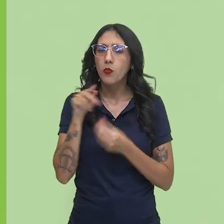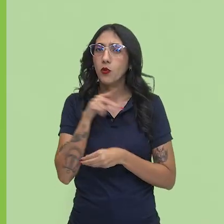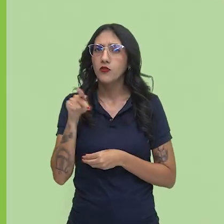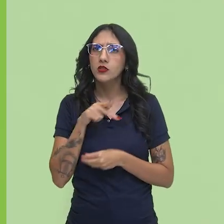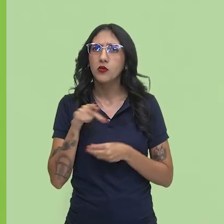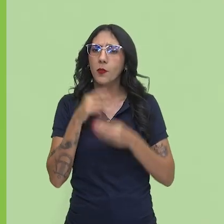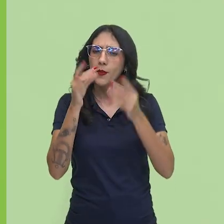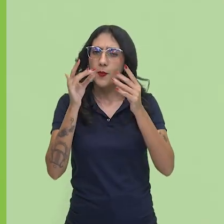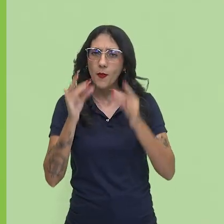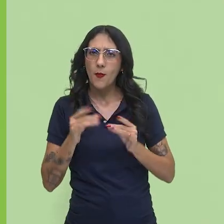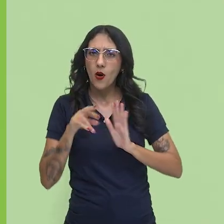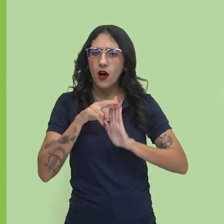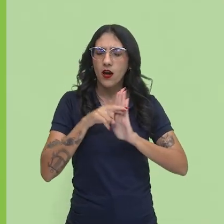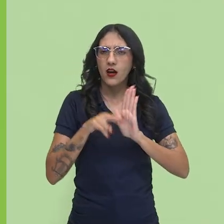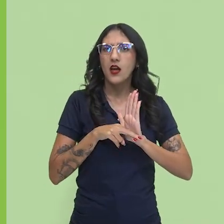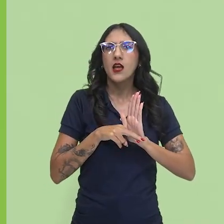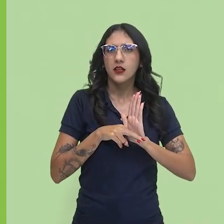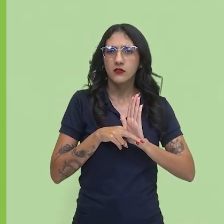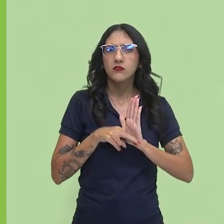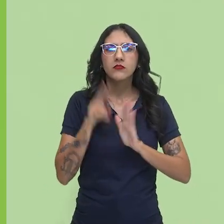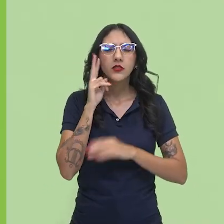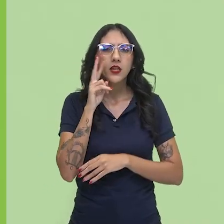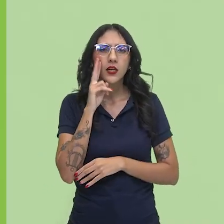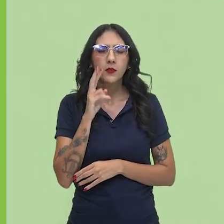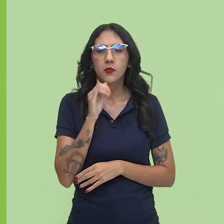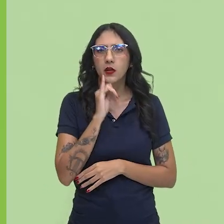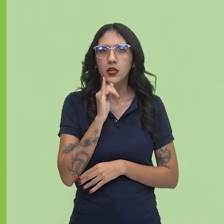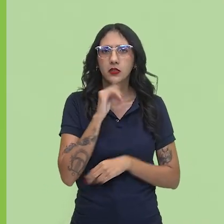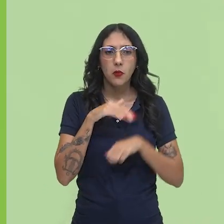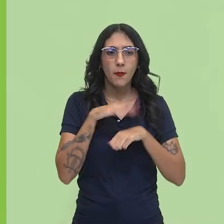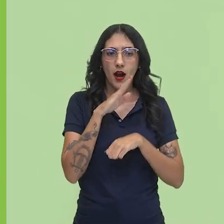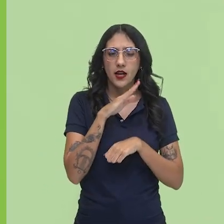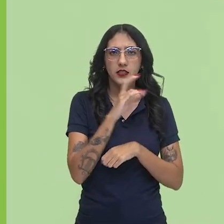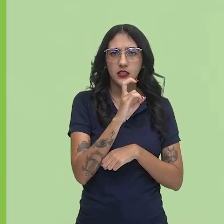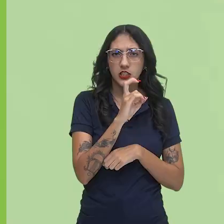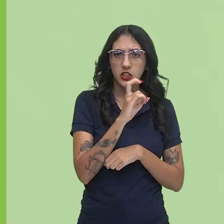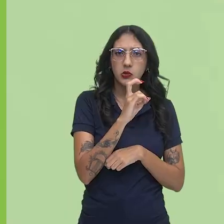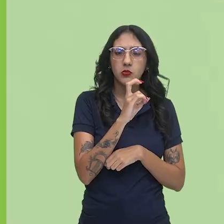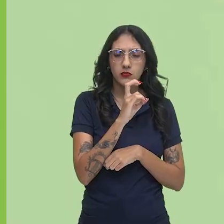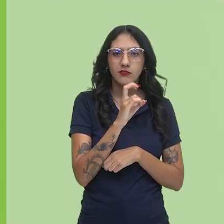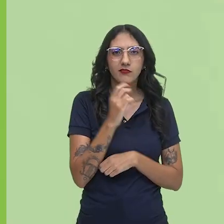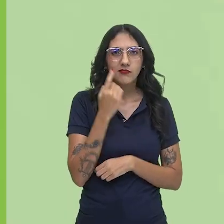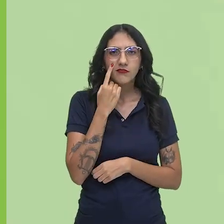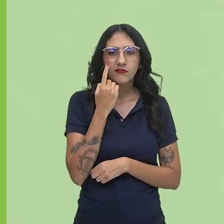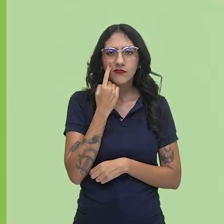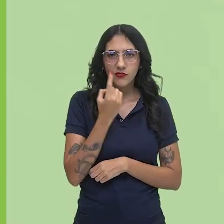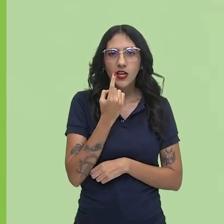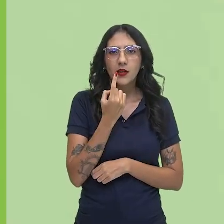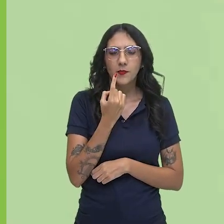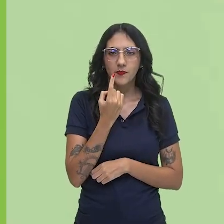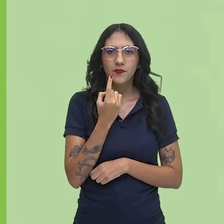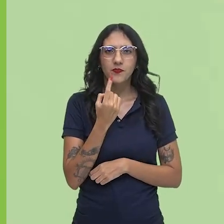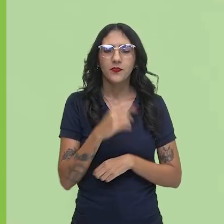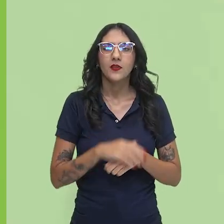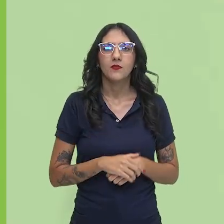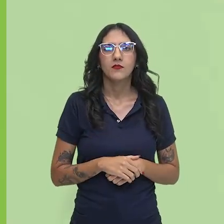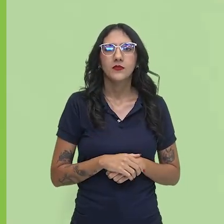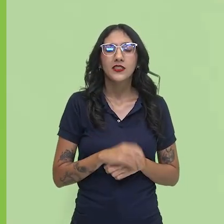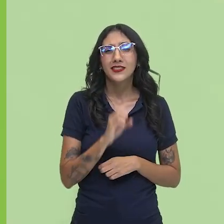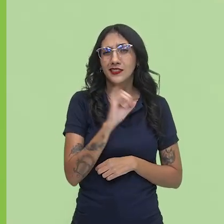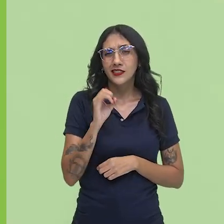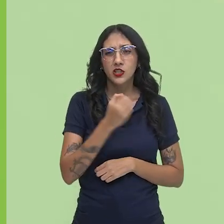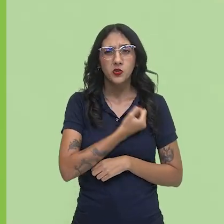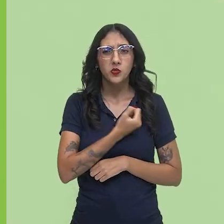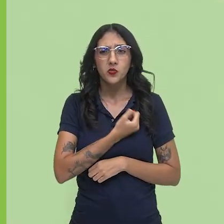para nós. Se o número for maior que 5, vocês perceberam lá a seta. Agora, se o número